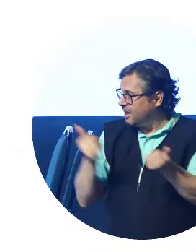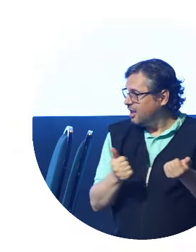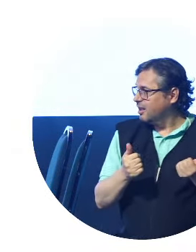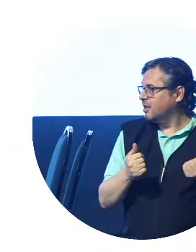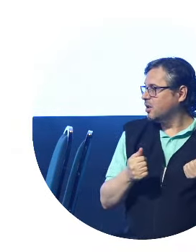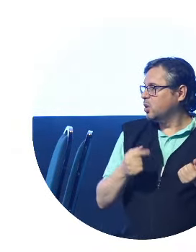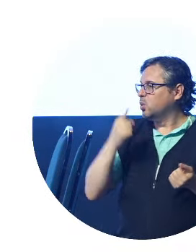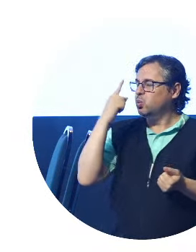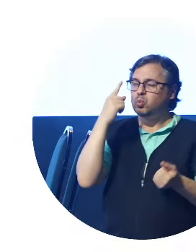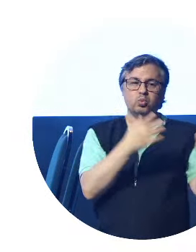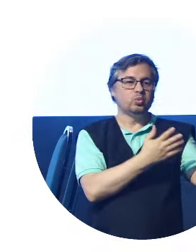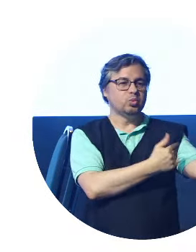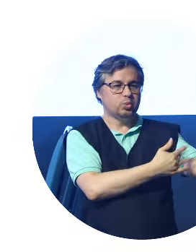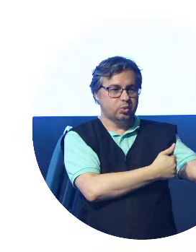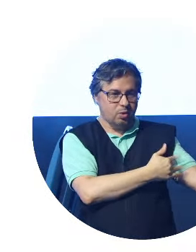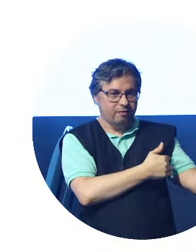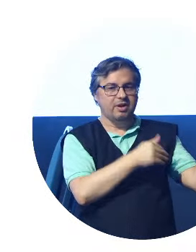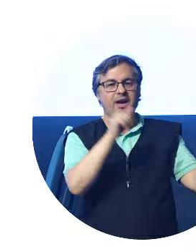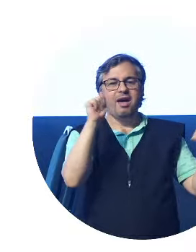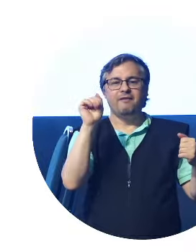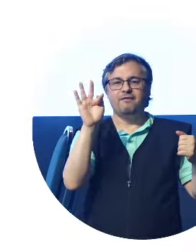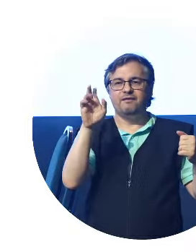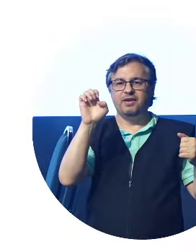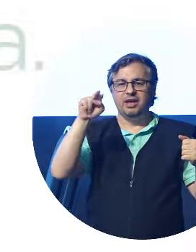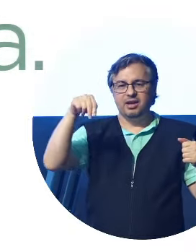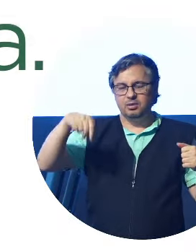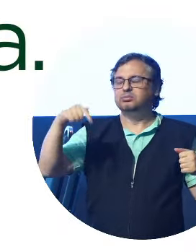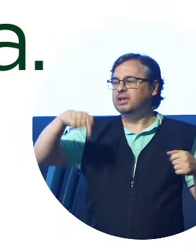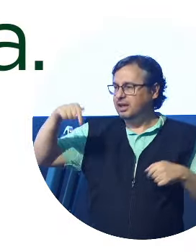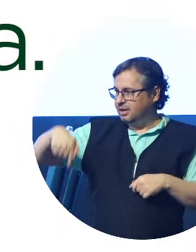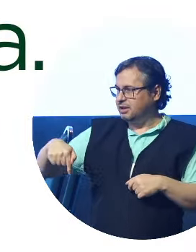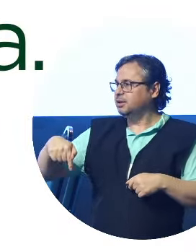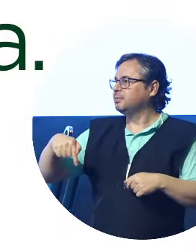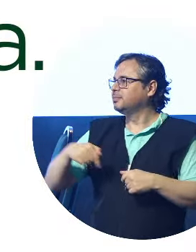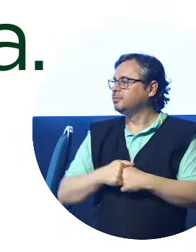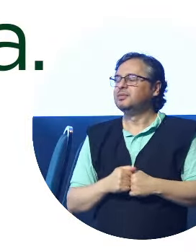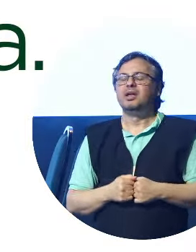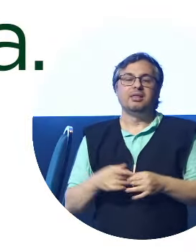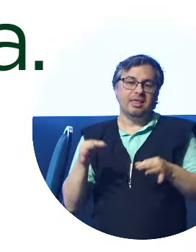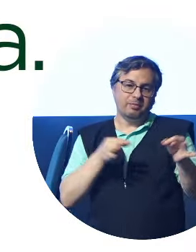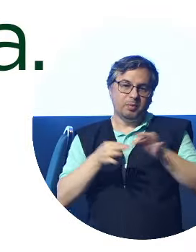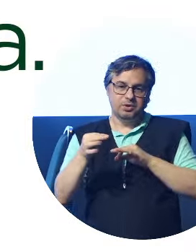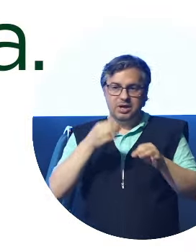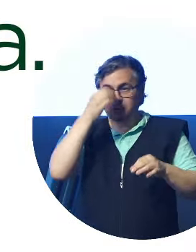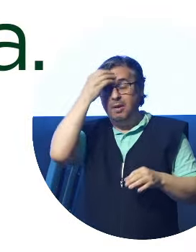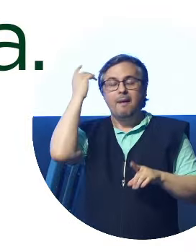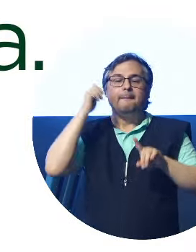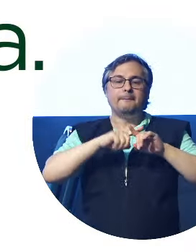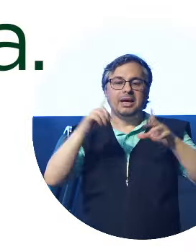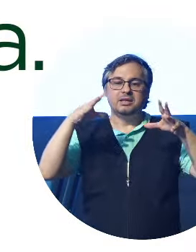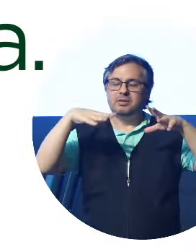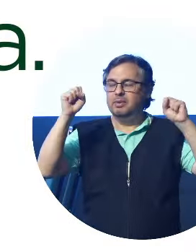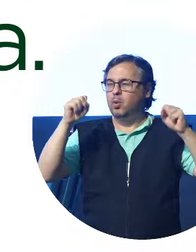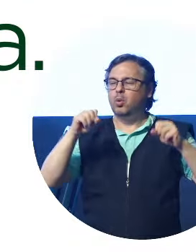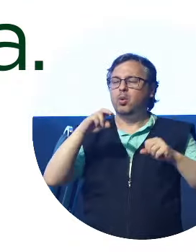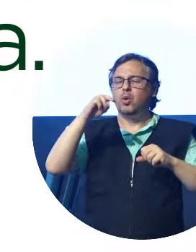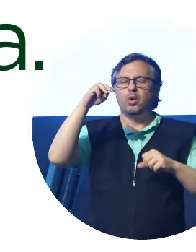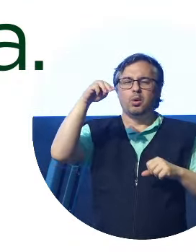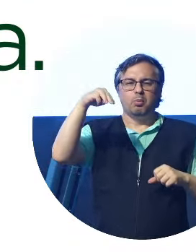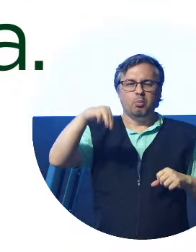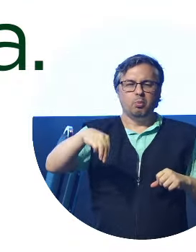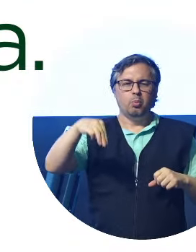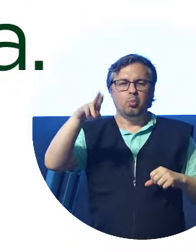um dos jovens afegãos acolhidos na Vila Minha Pátria. Só que o Puriá, ele está